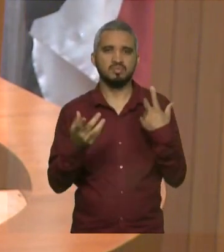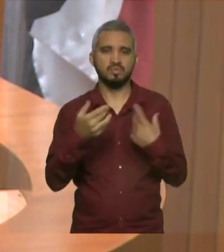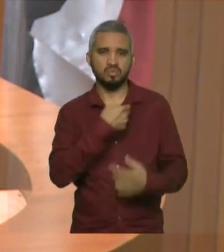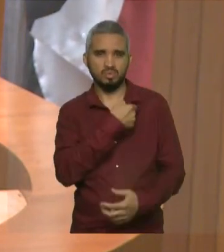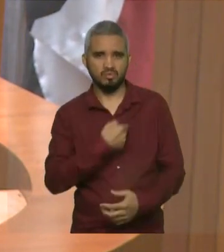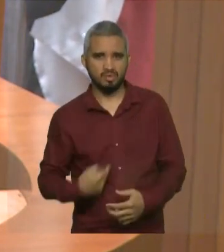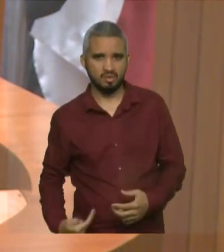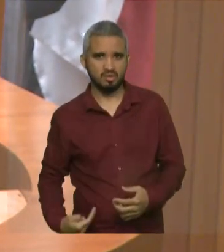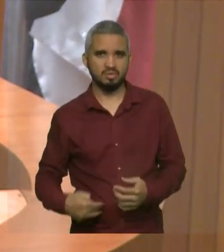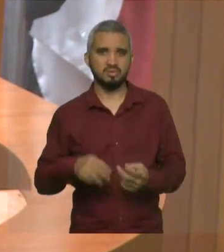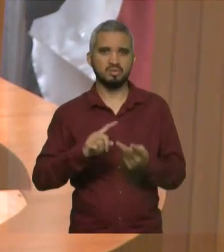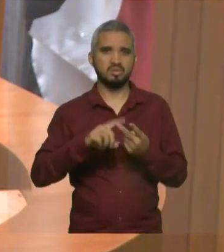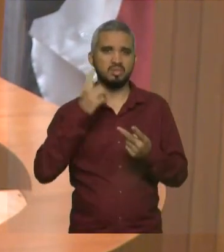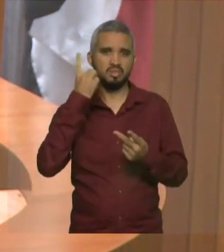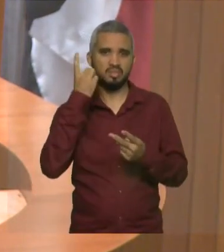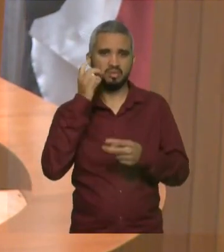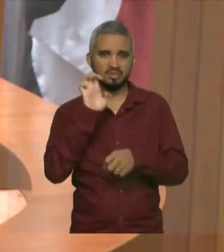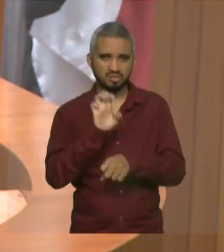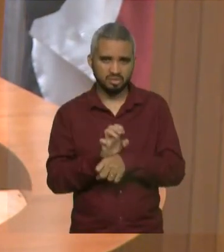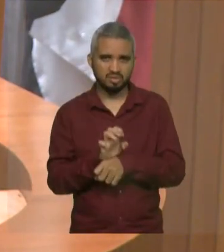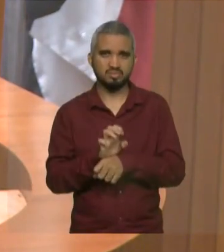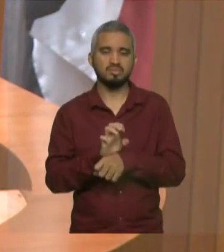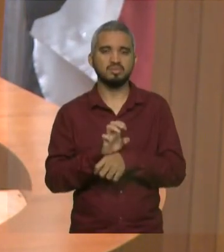enfim, cada um